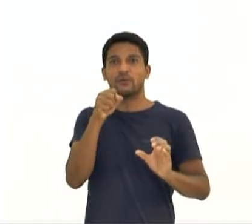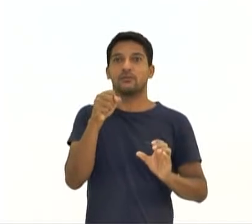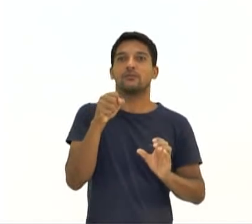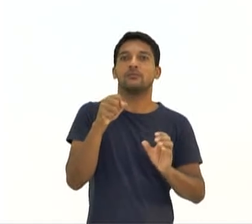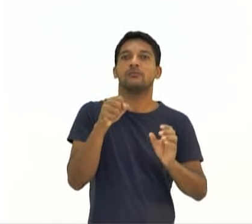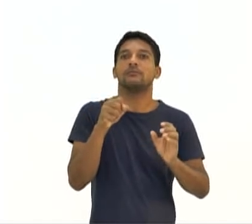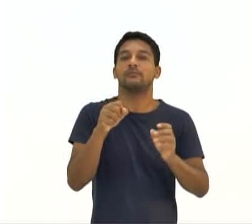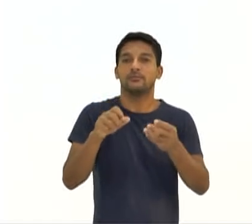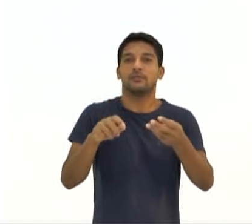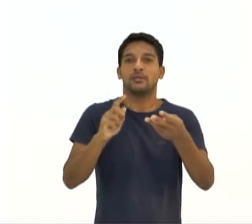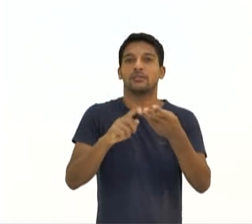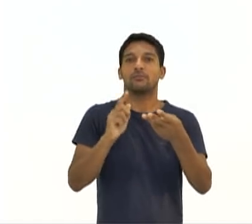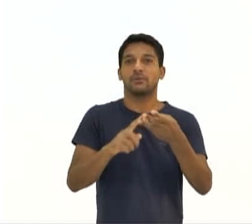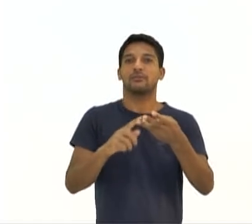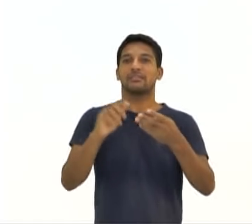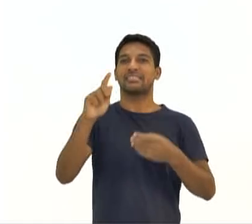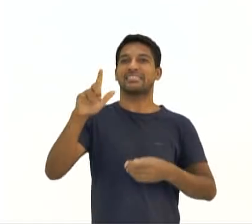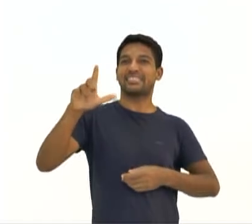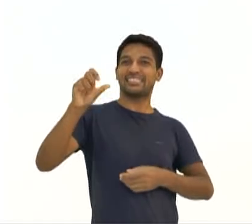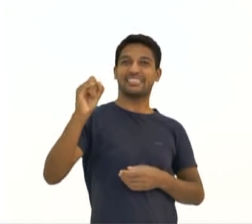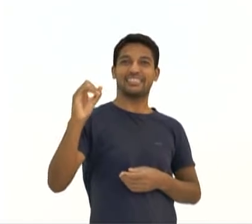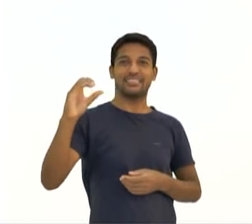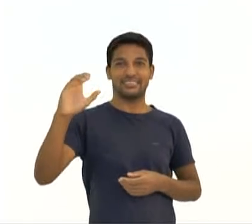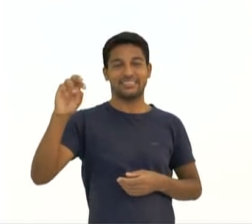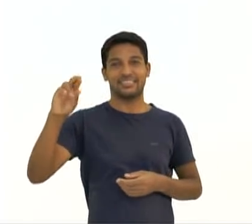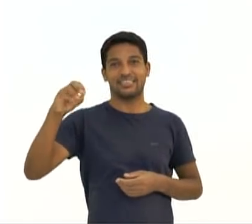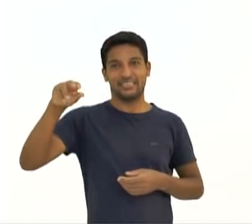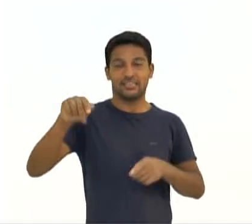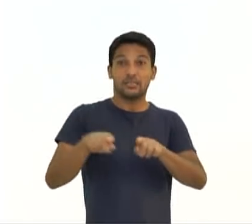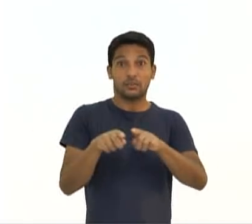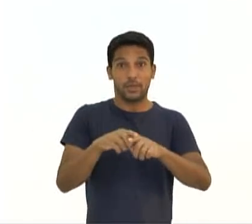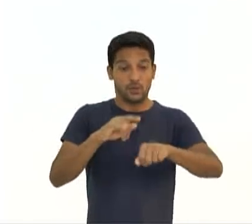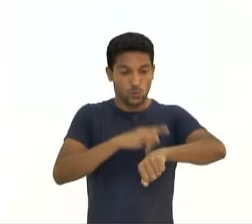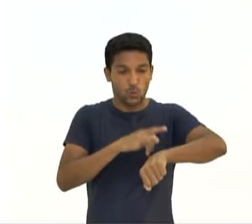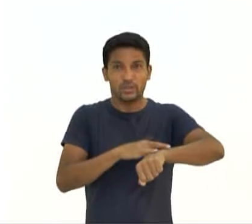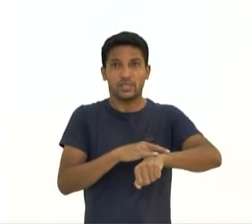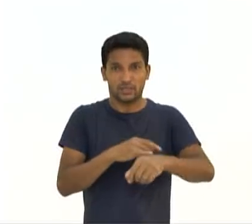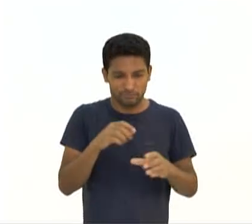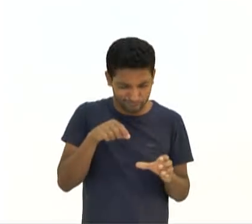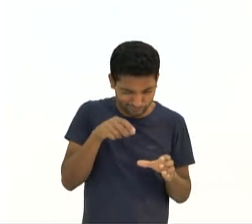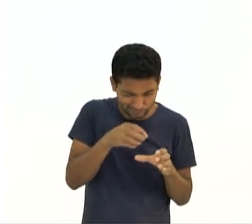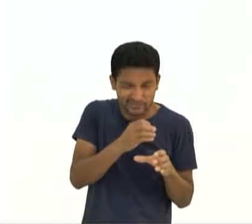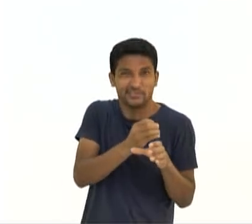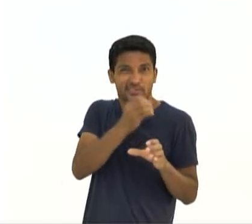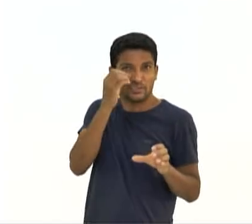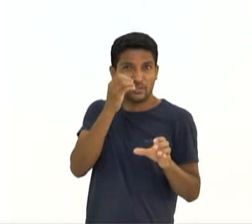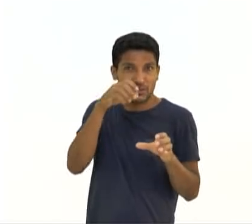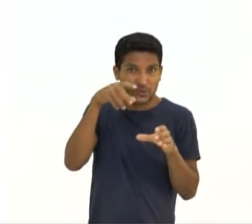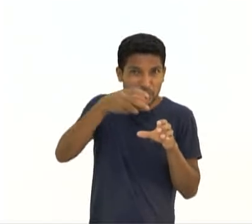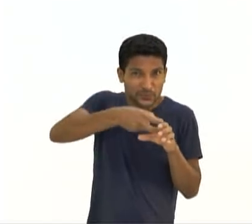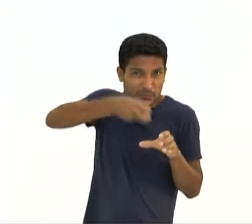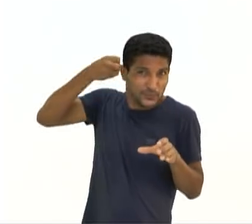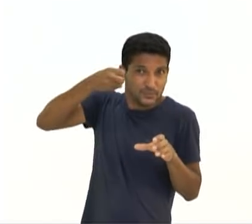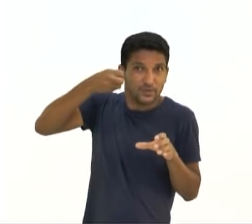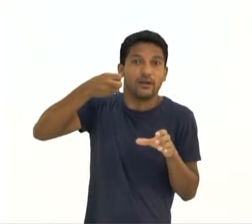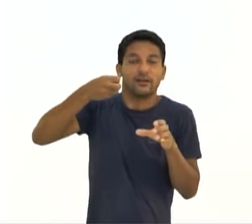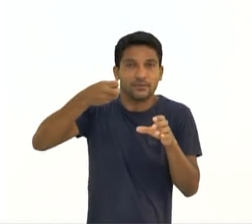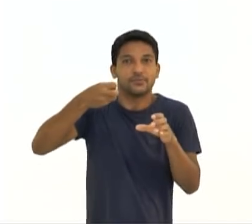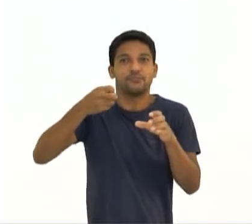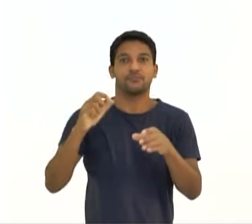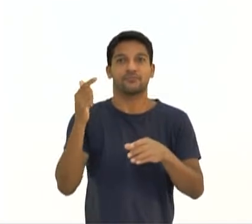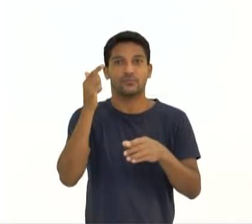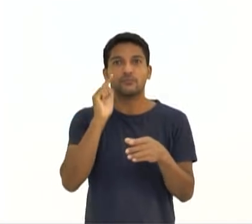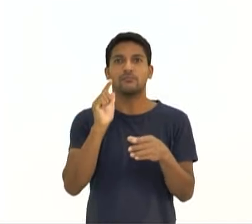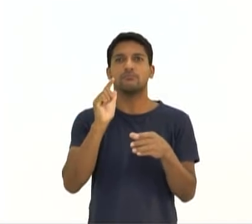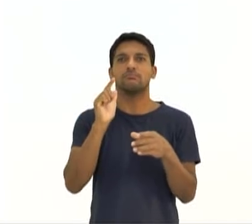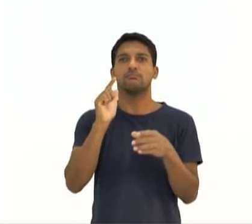a ureia da urina, certo? E em 77, o Bergman, ele pegou a química, né, e dividiu